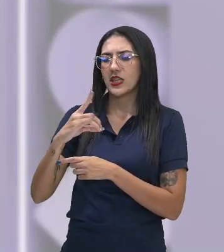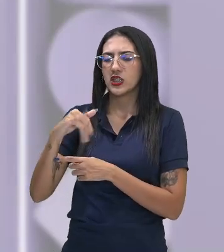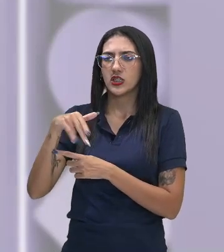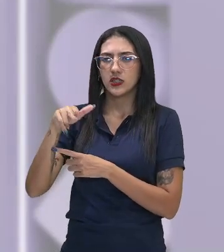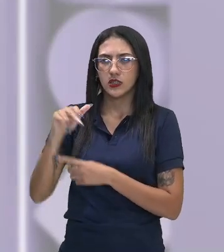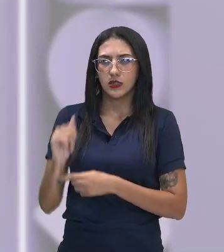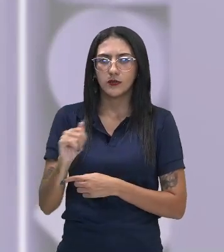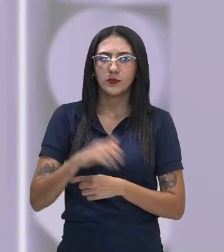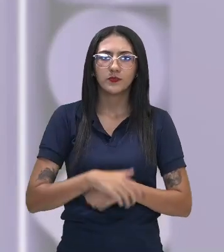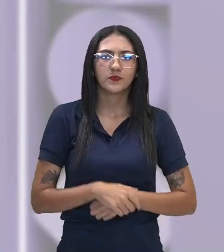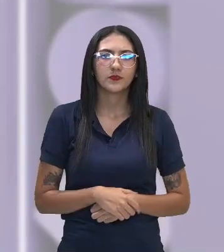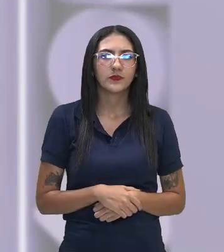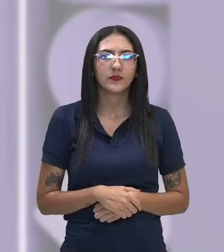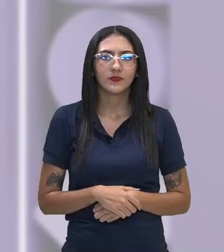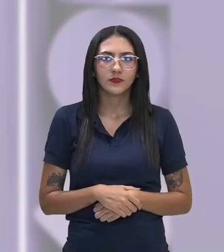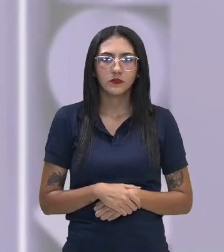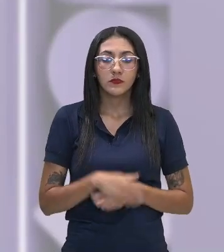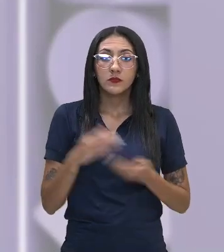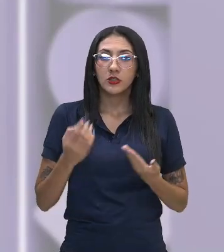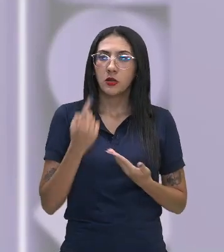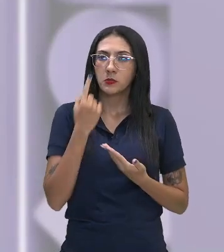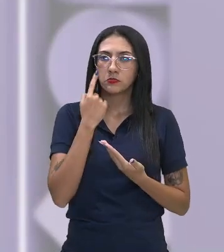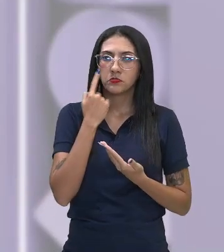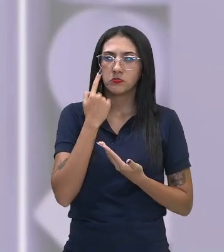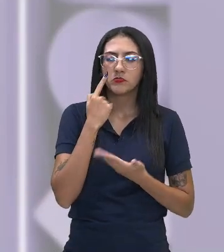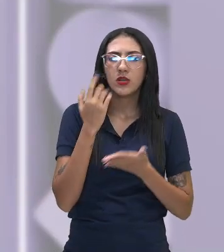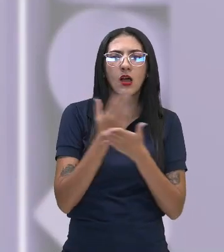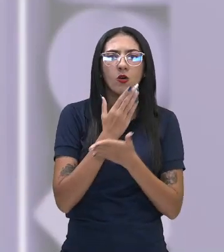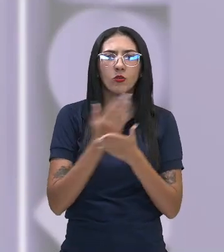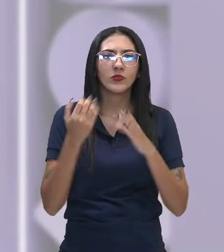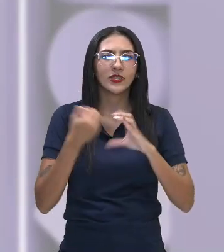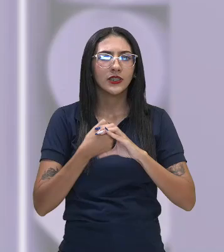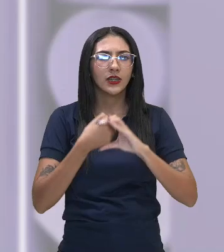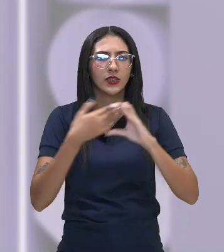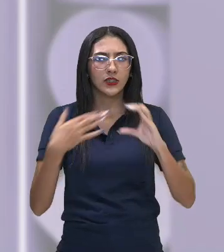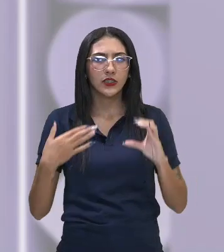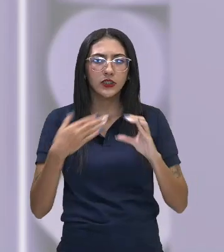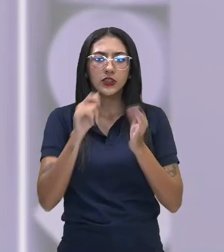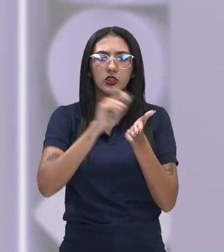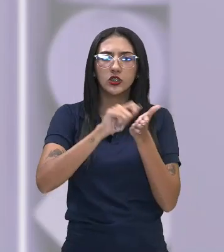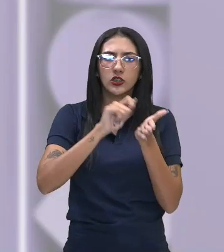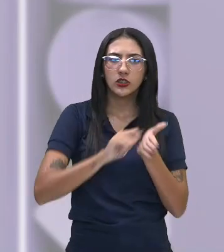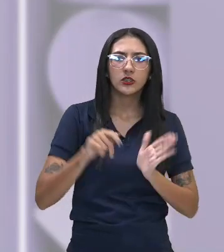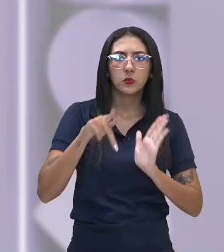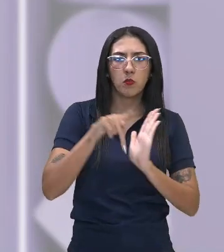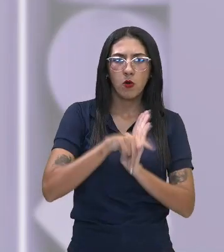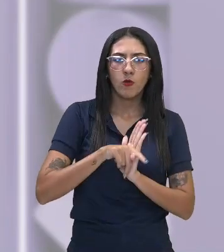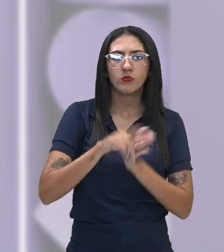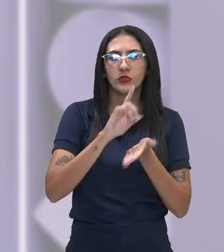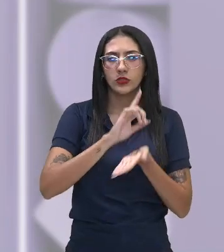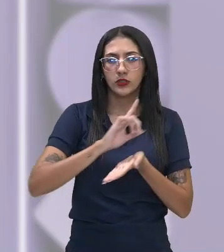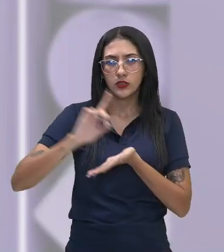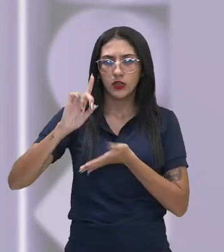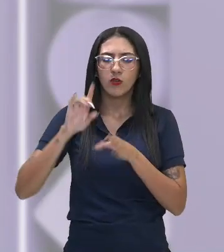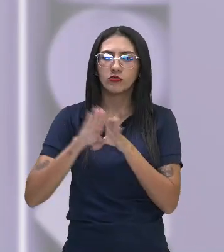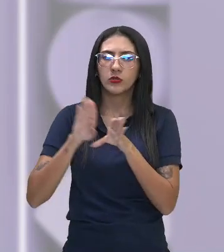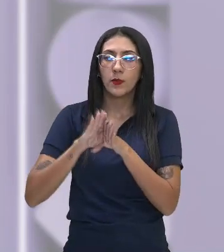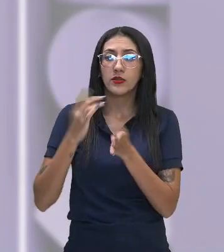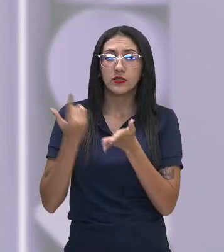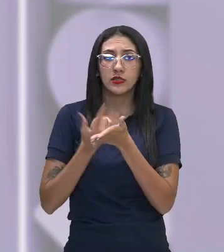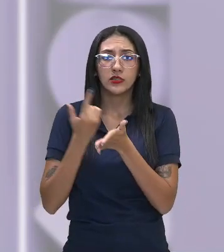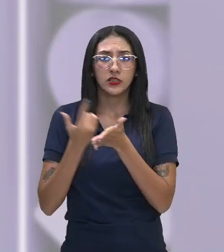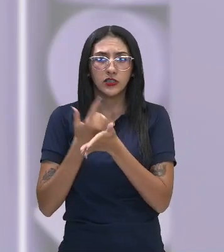vimos aqui de maneira bem rapidamente alguns aspectos gerais sobre escritos religiosos e livros